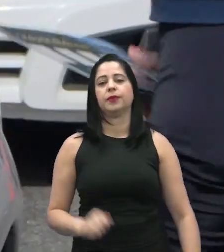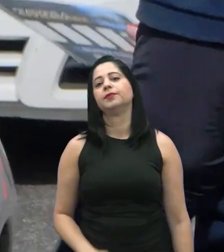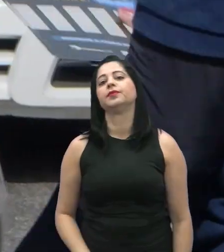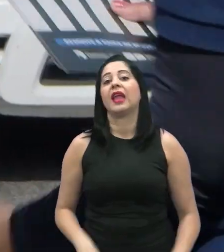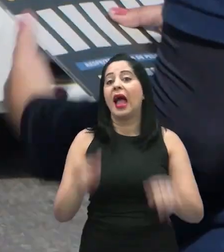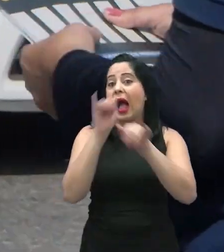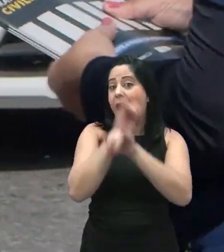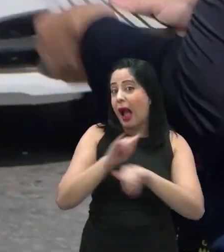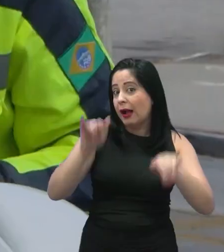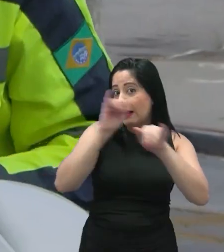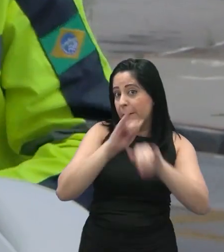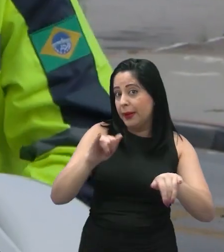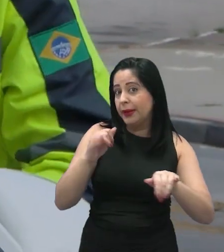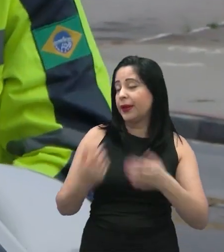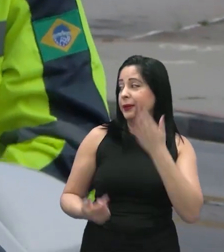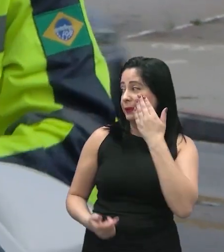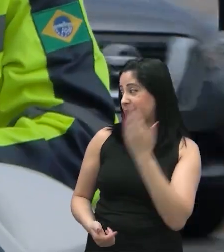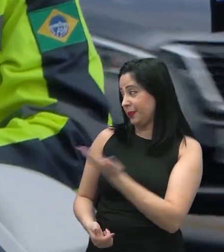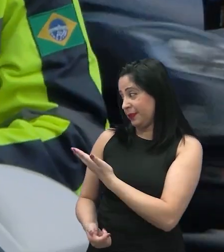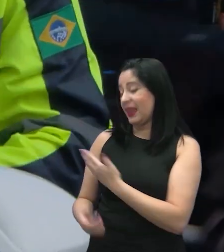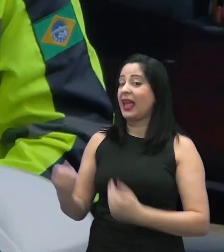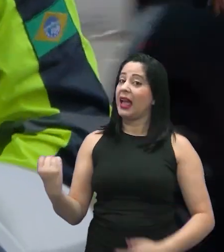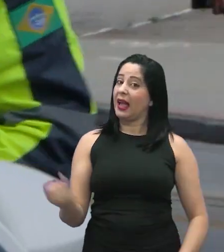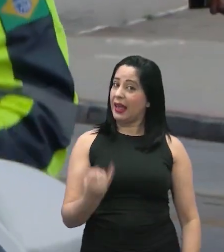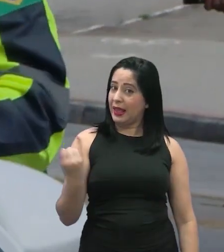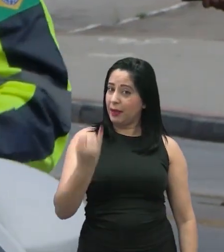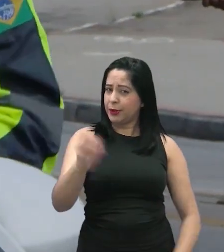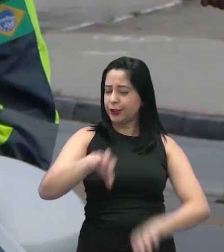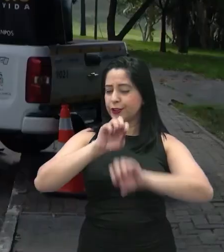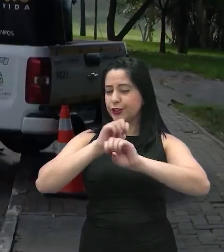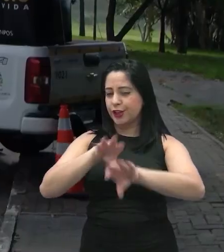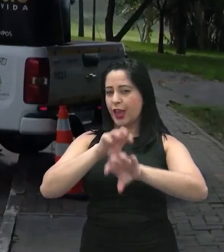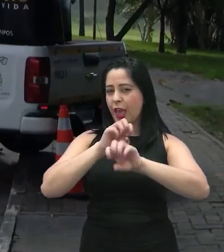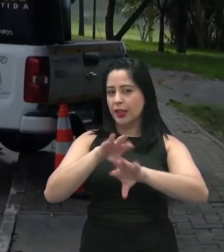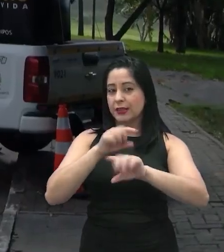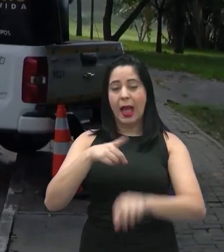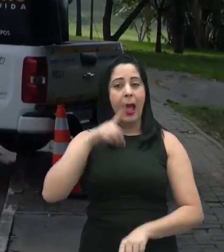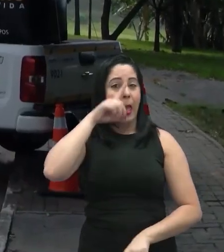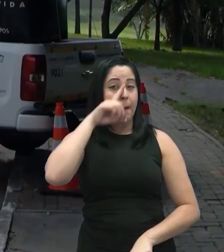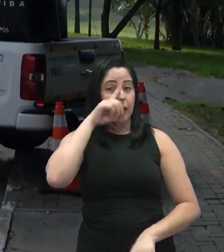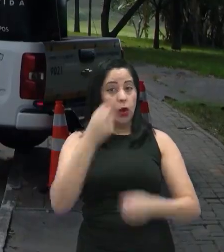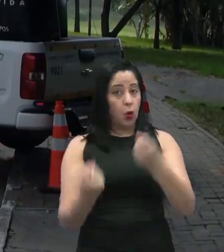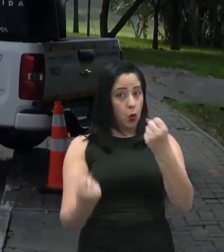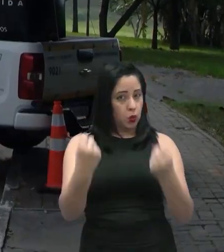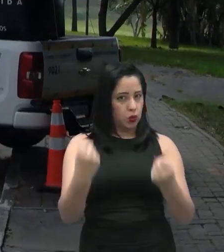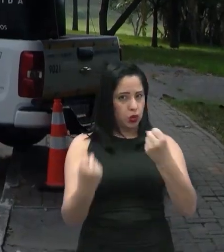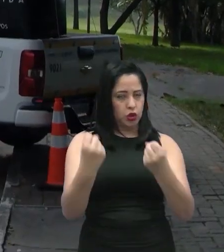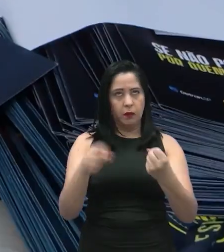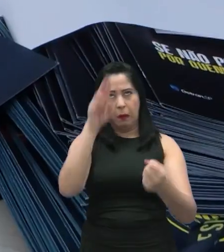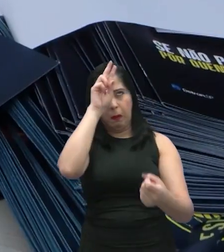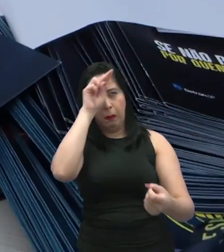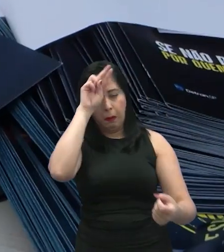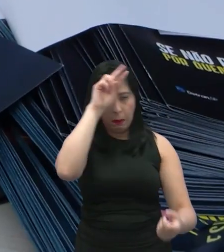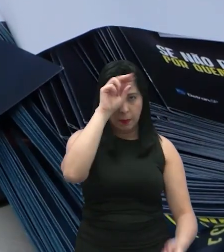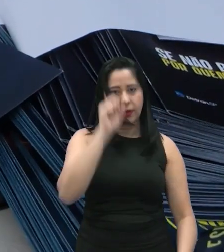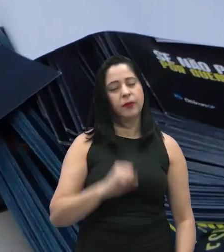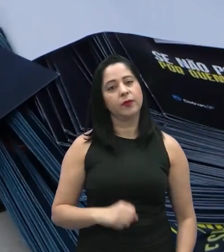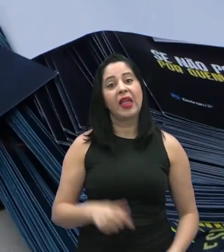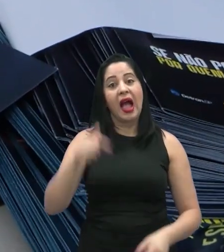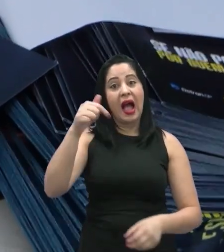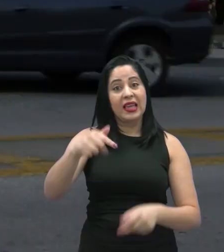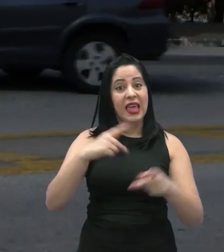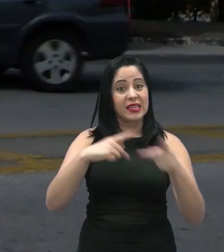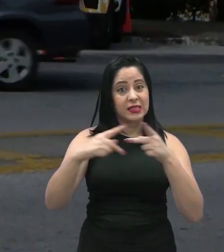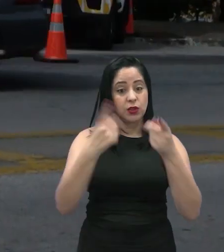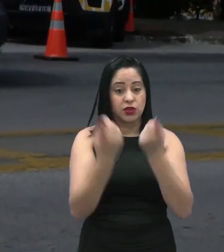de conscientização são uma importante ferramenta para educar sobre os riscos de dirigir alcoolizado. Nosso